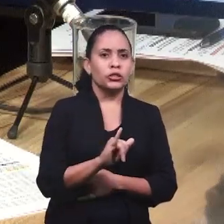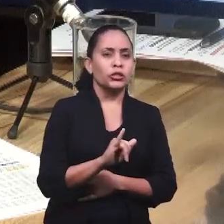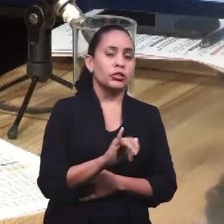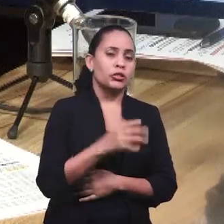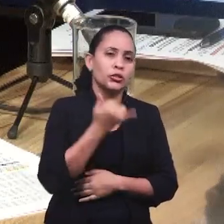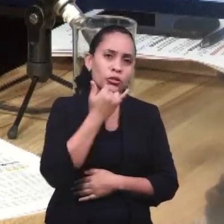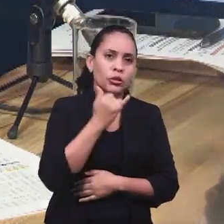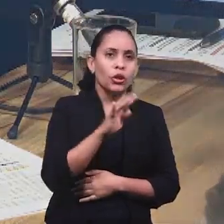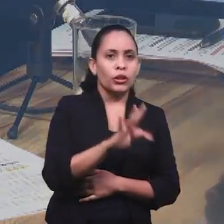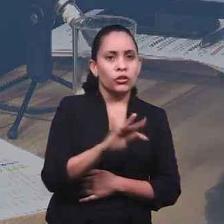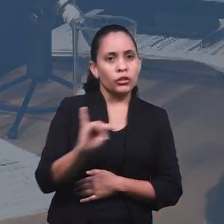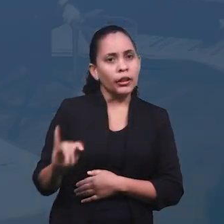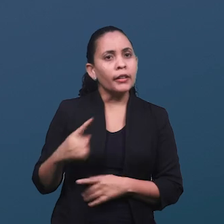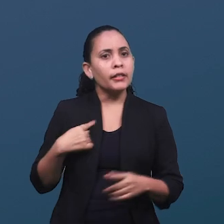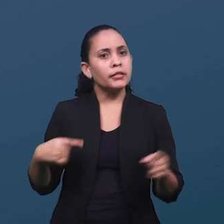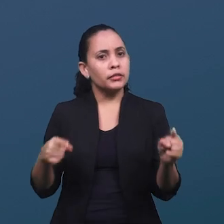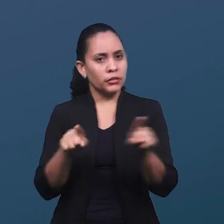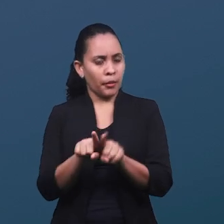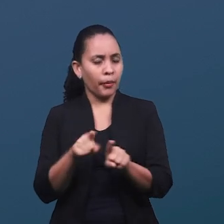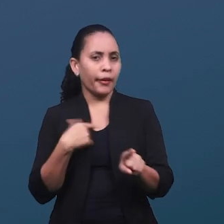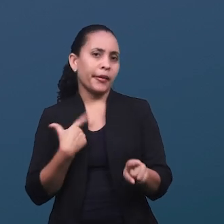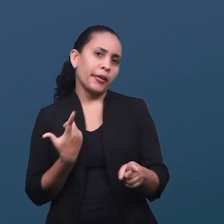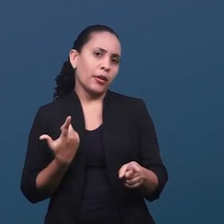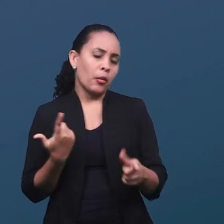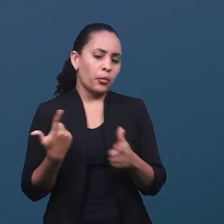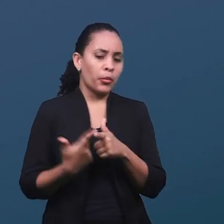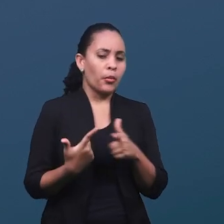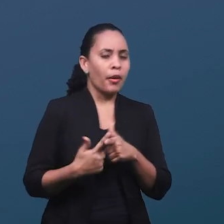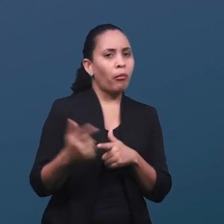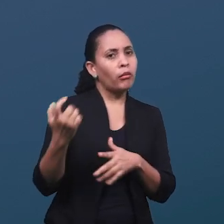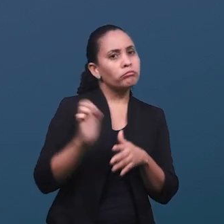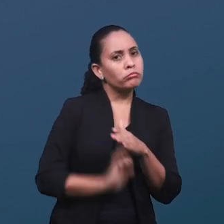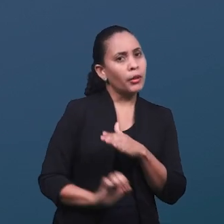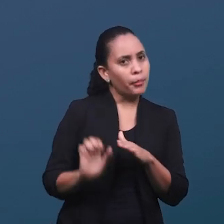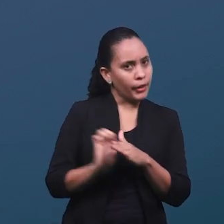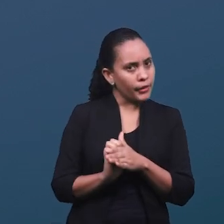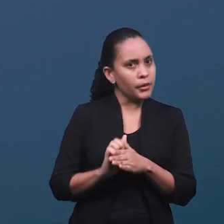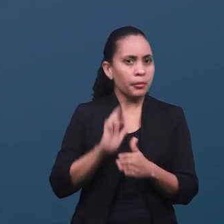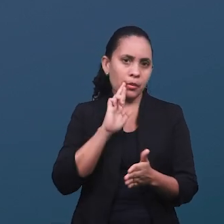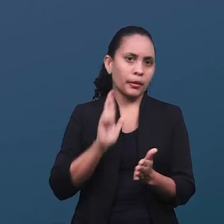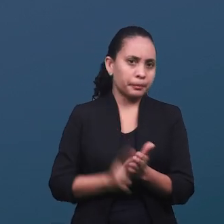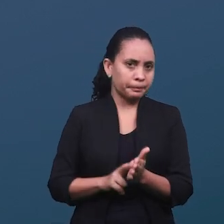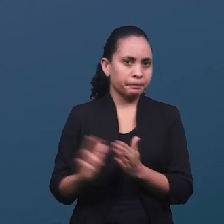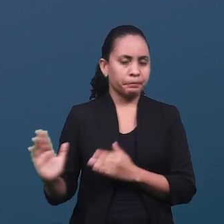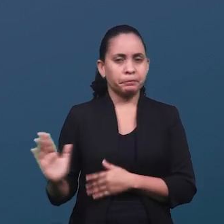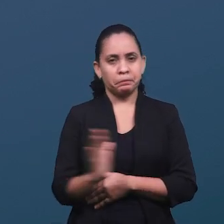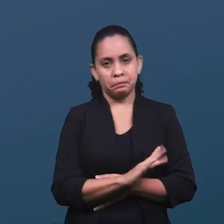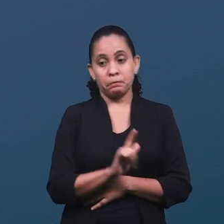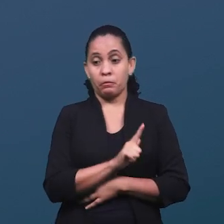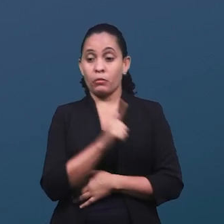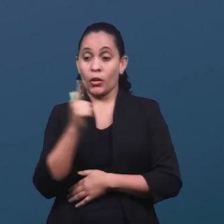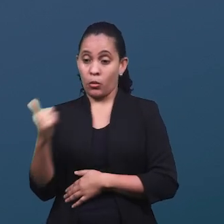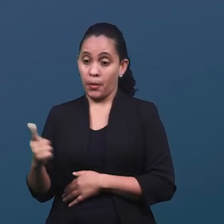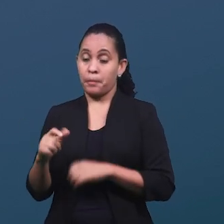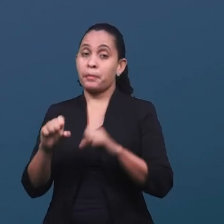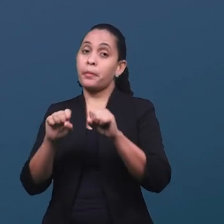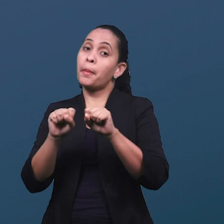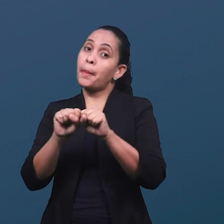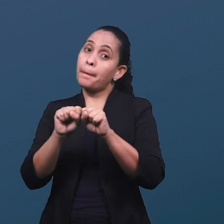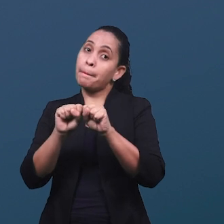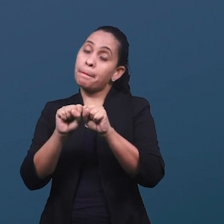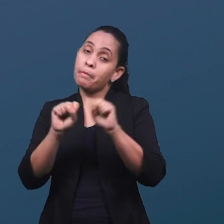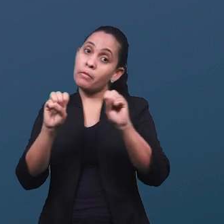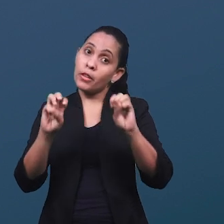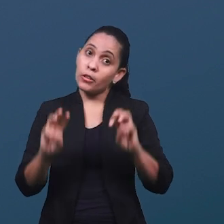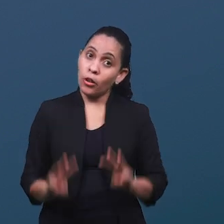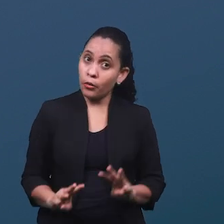Já a engenharia da computação com engenharia de software, né, o mesmo nome inicial, mas há aquela diferença também. A engenharia da computação, como o João